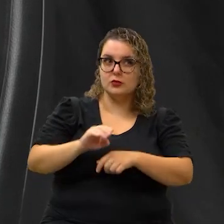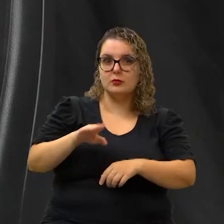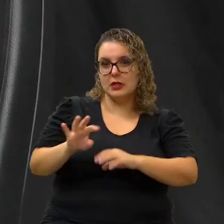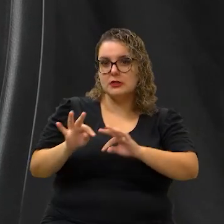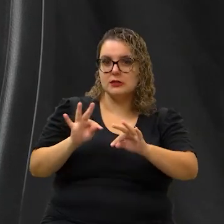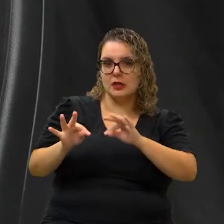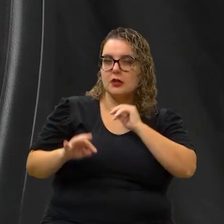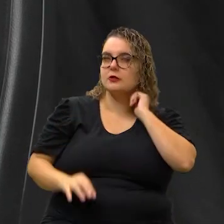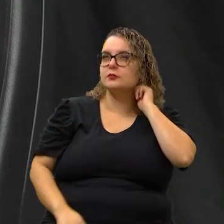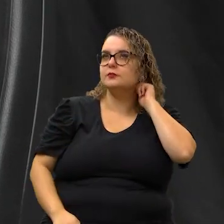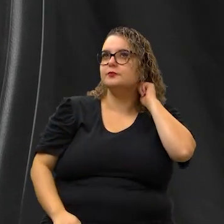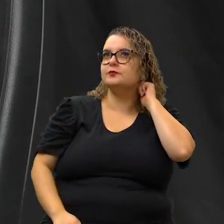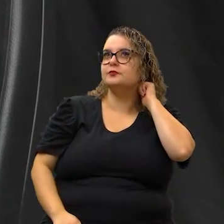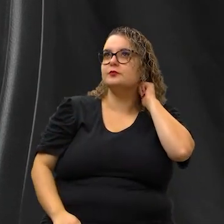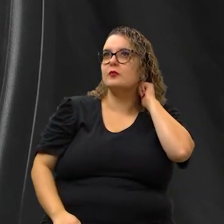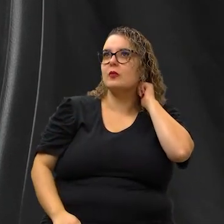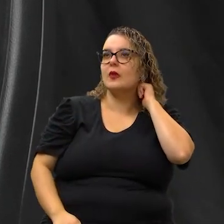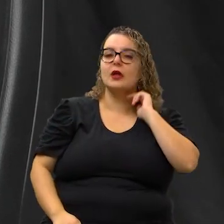vamos dizer assim.